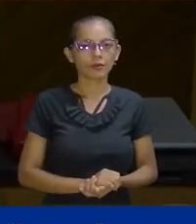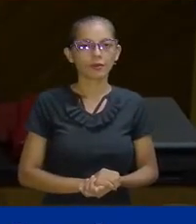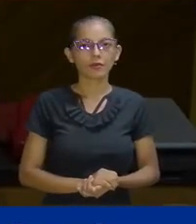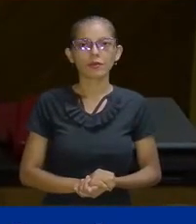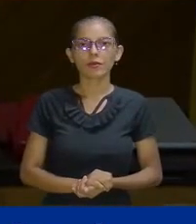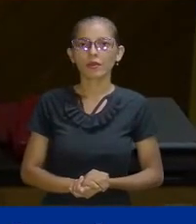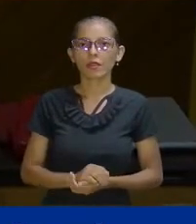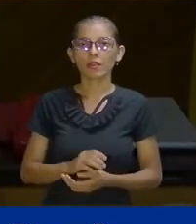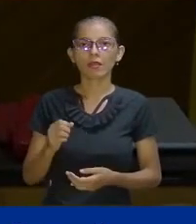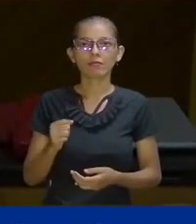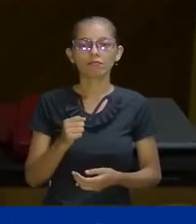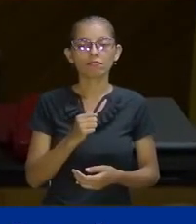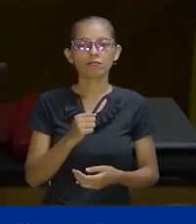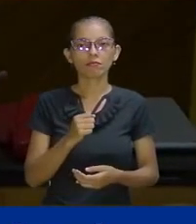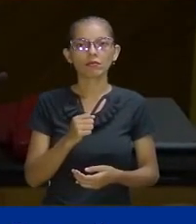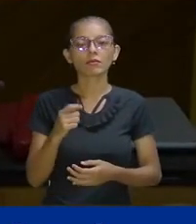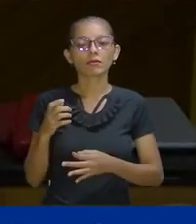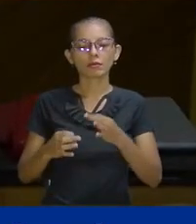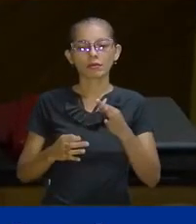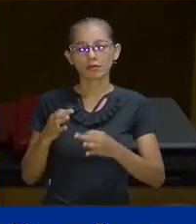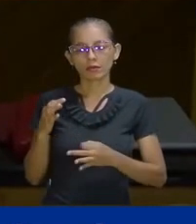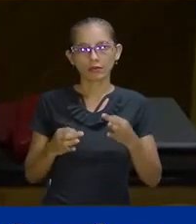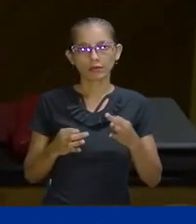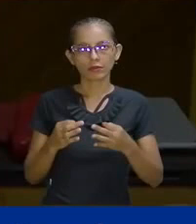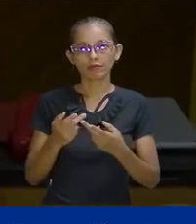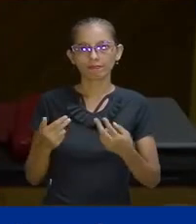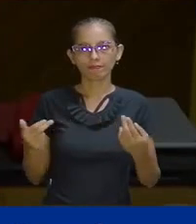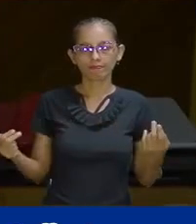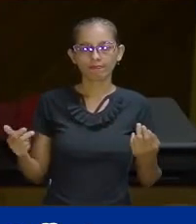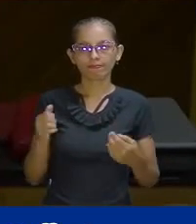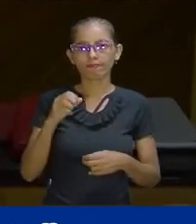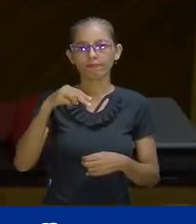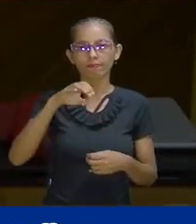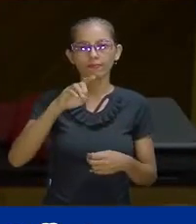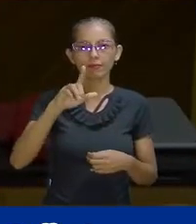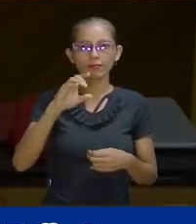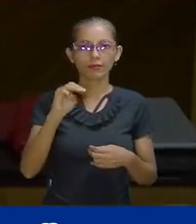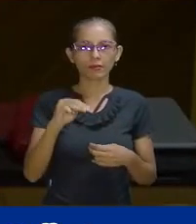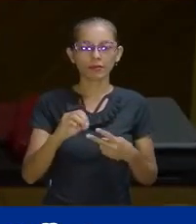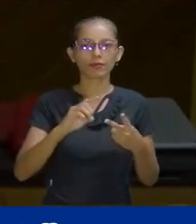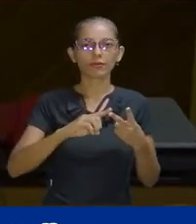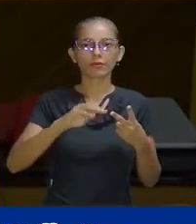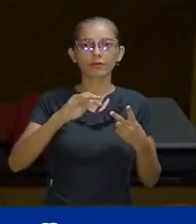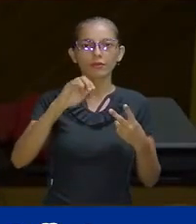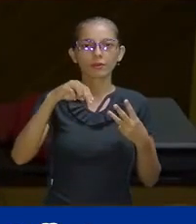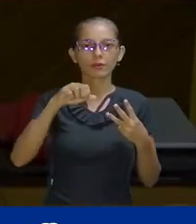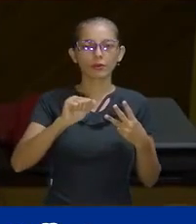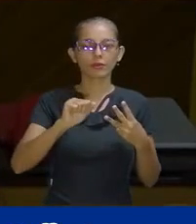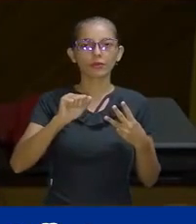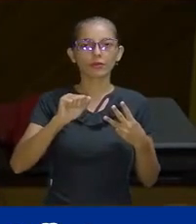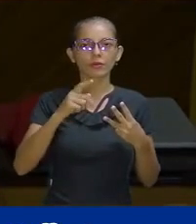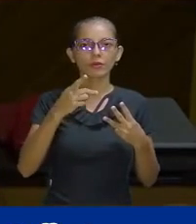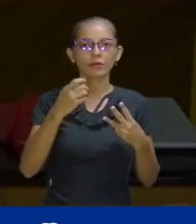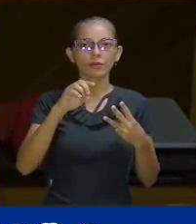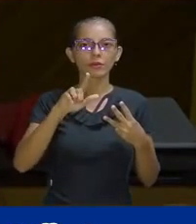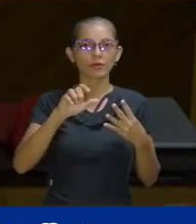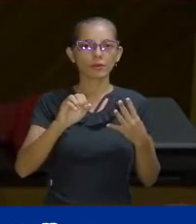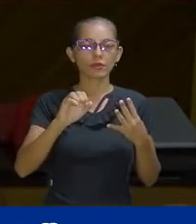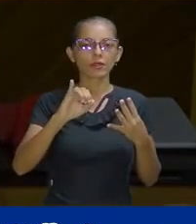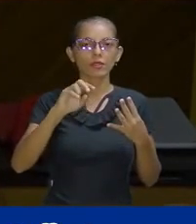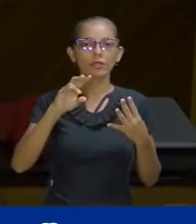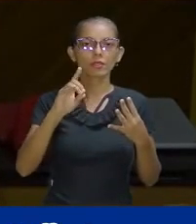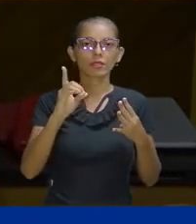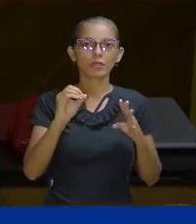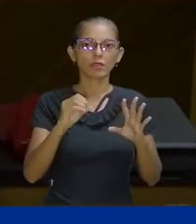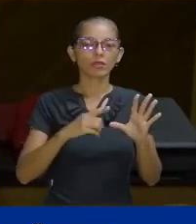vogais com o relator os juízes Anselmo Gonçalves, Paulo Madeira, Tina Souza, Paola Santos, Rivaldo Valente e